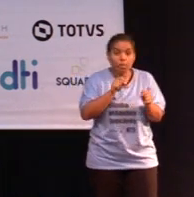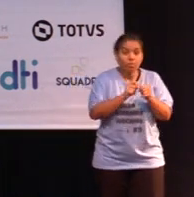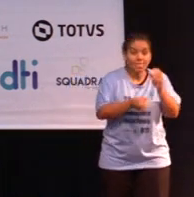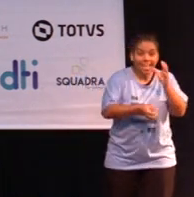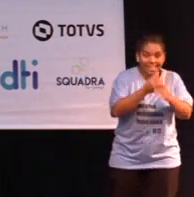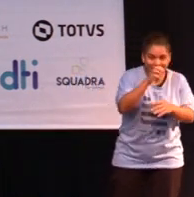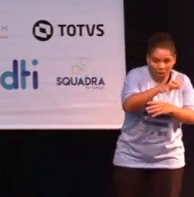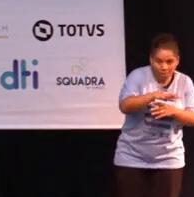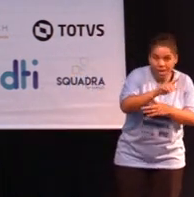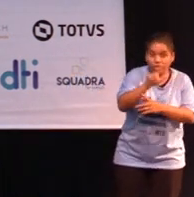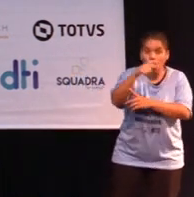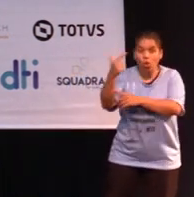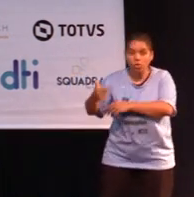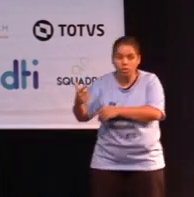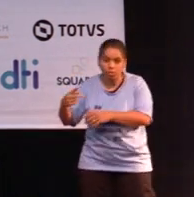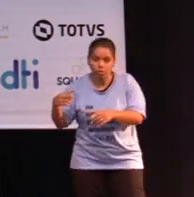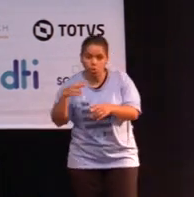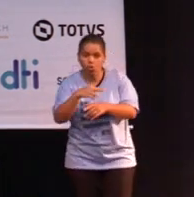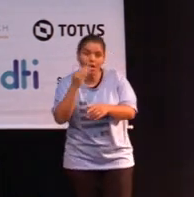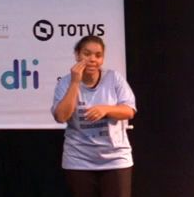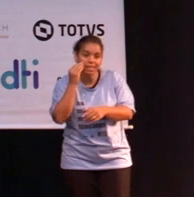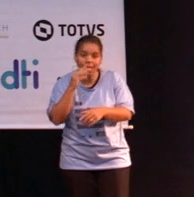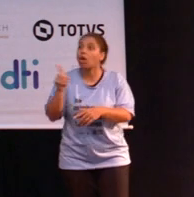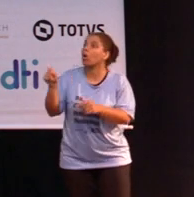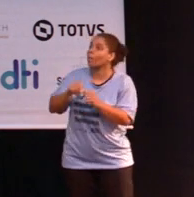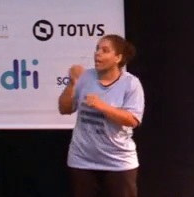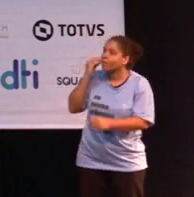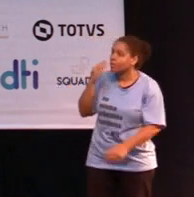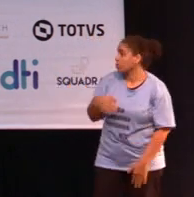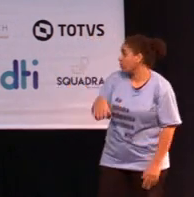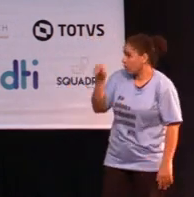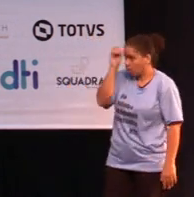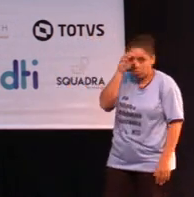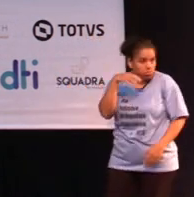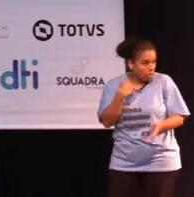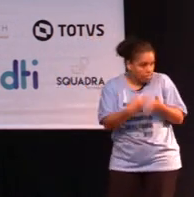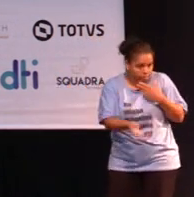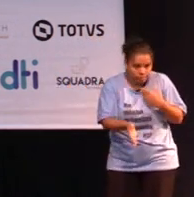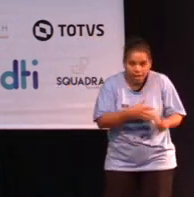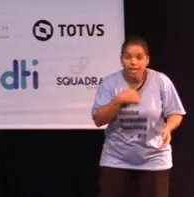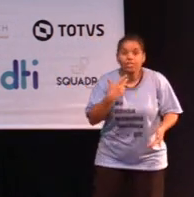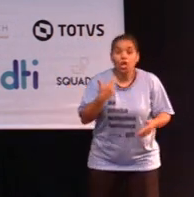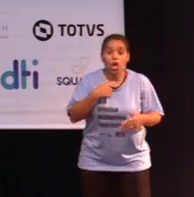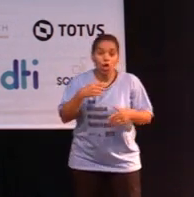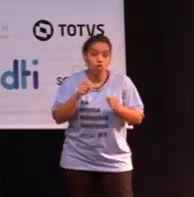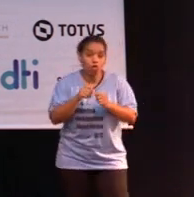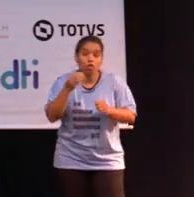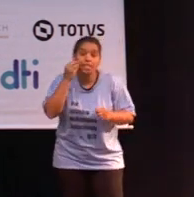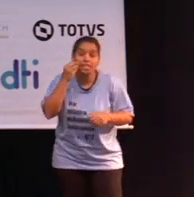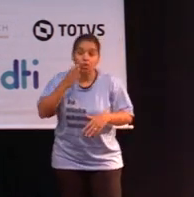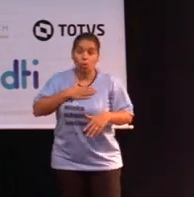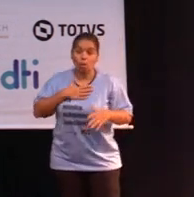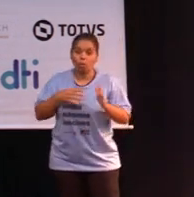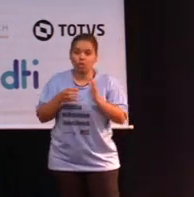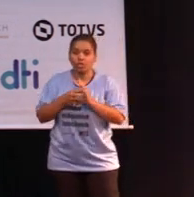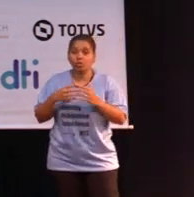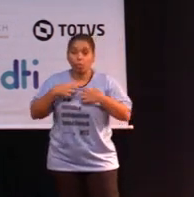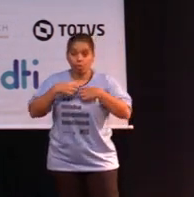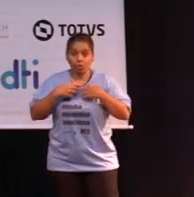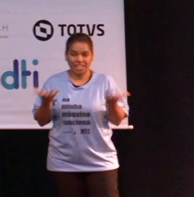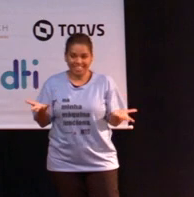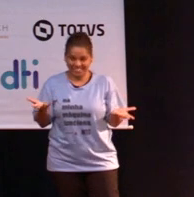como foi a primeira pessoa testou não faço ideia vou estar do meu jeito aqui e eu não consigo garantir que o que eu tô